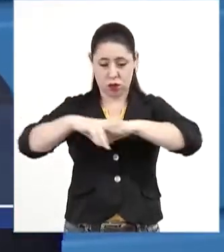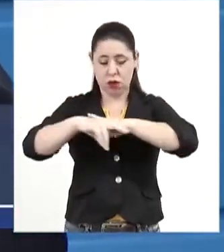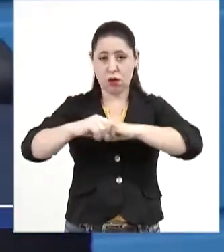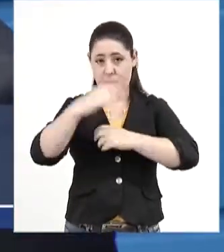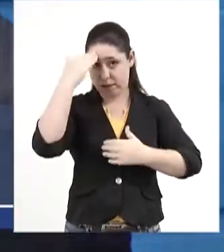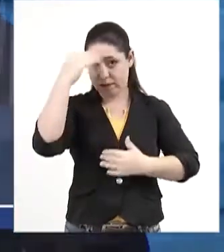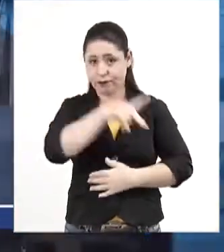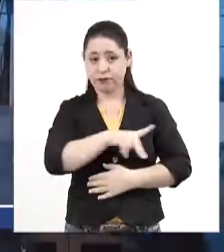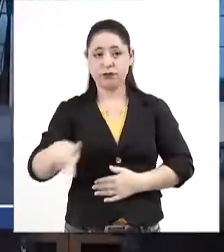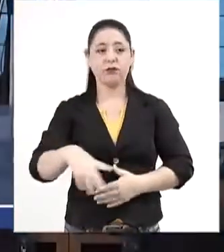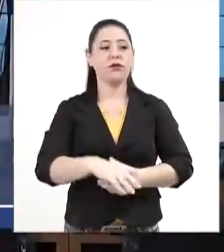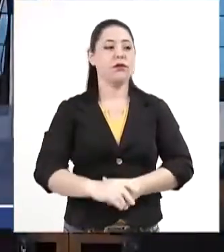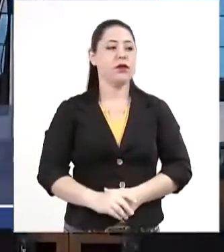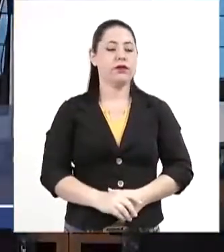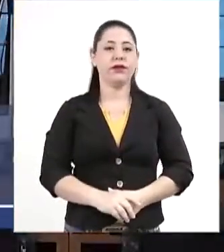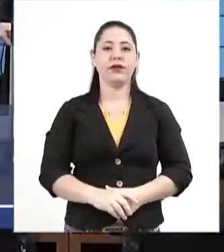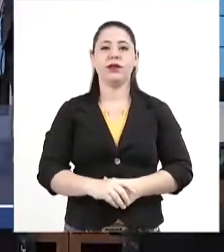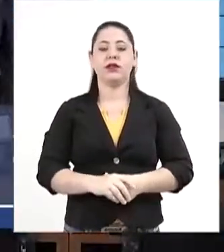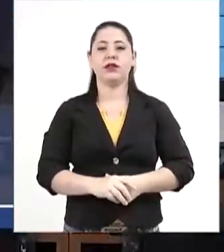presidente.